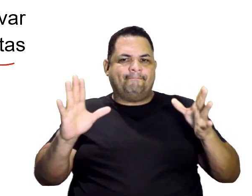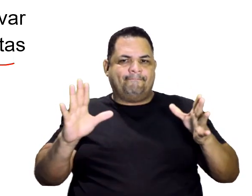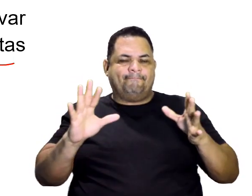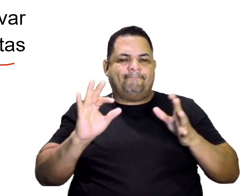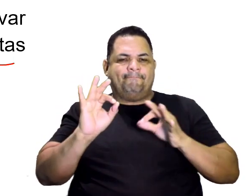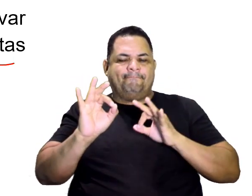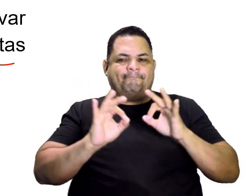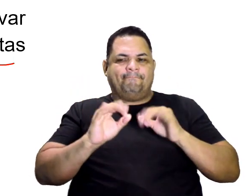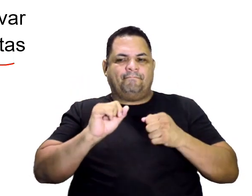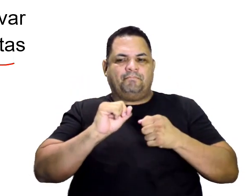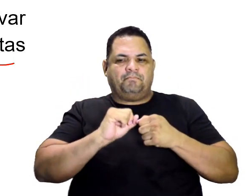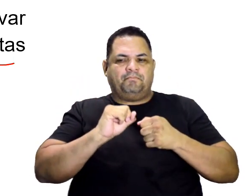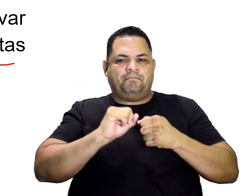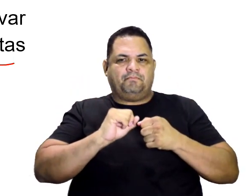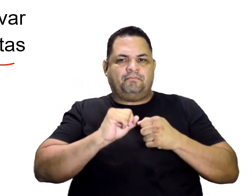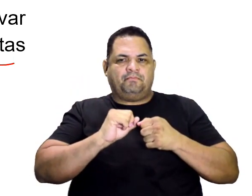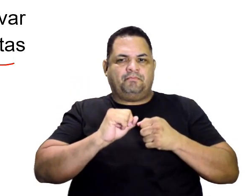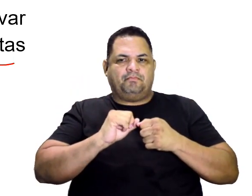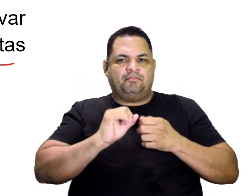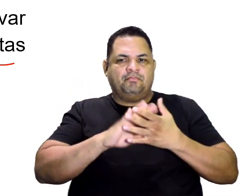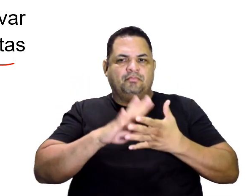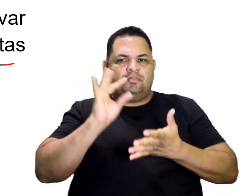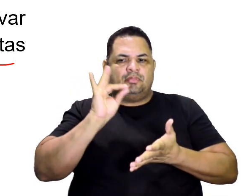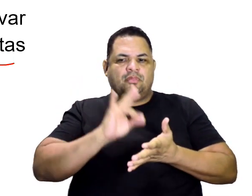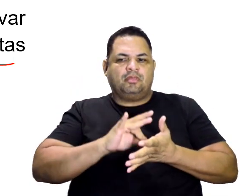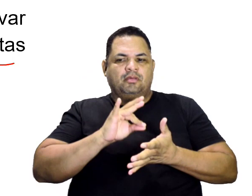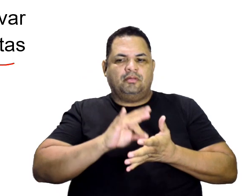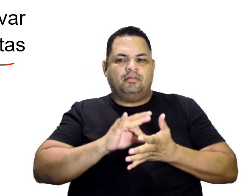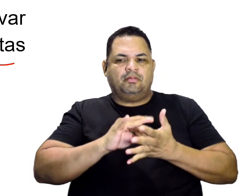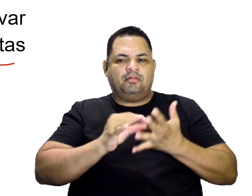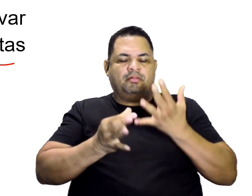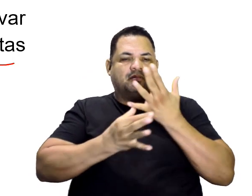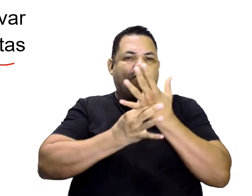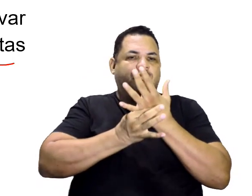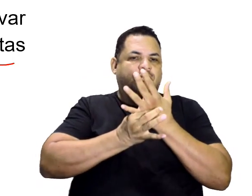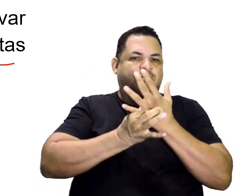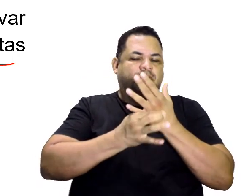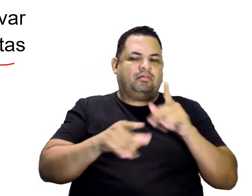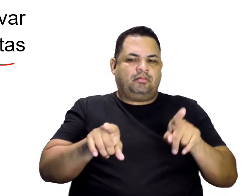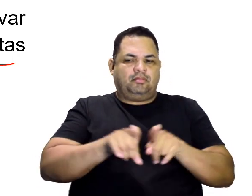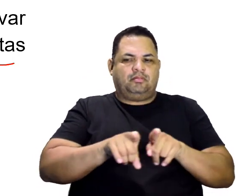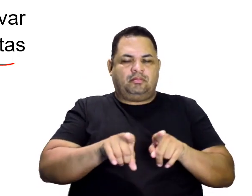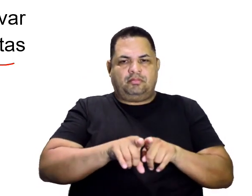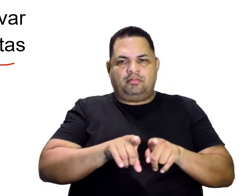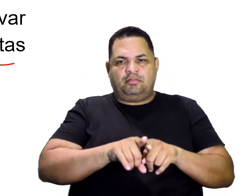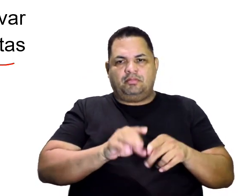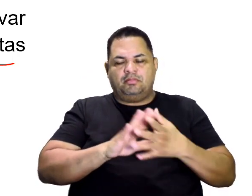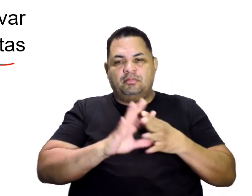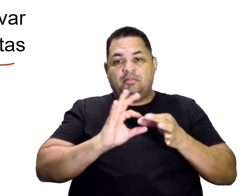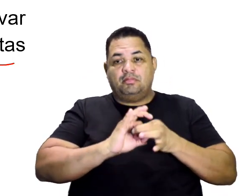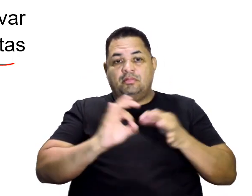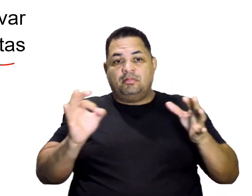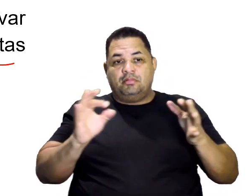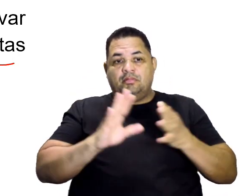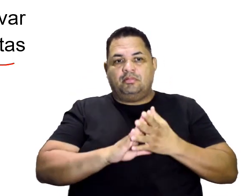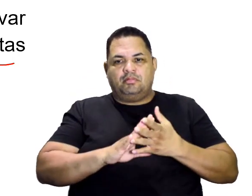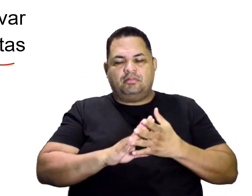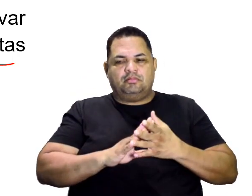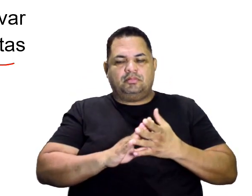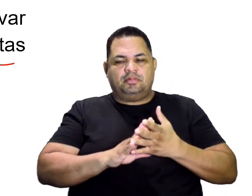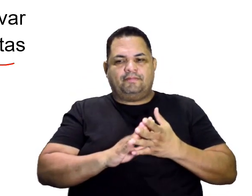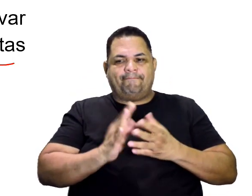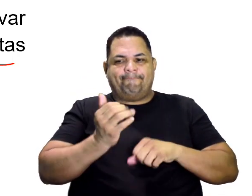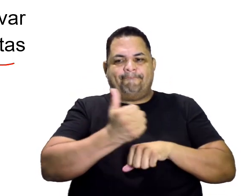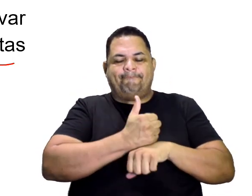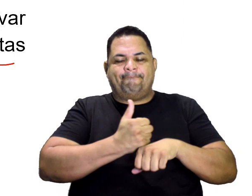né, vai fazer ali meio que realisticamente, né, mas ao mesmo tempo a livre expressão do artista, né? O